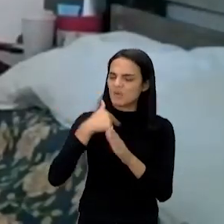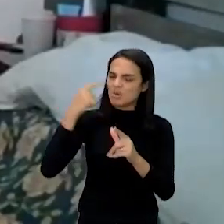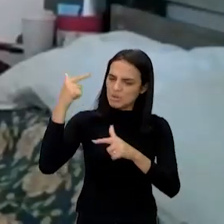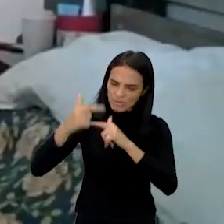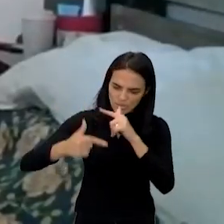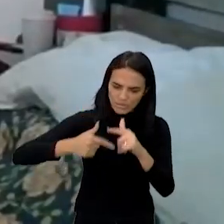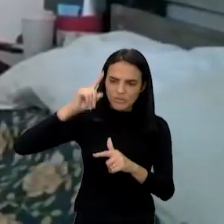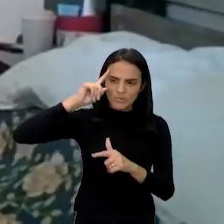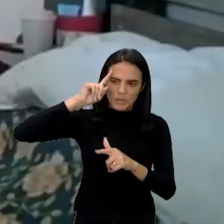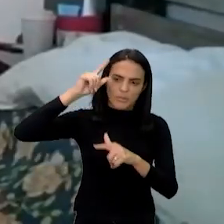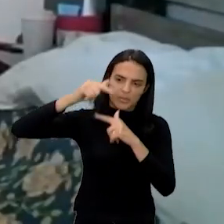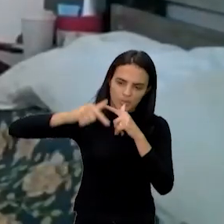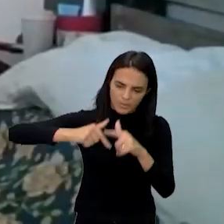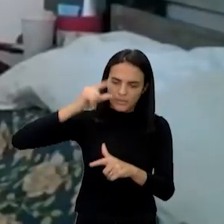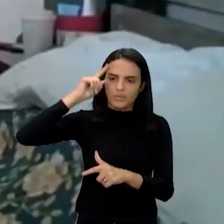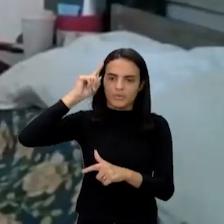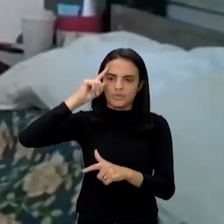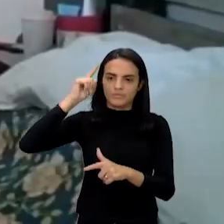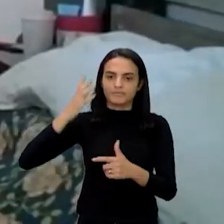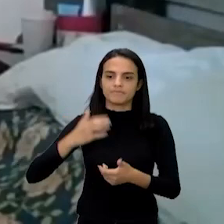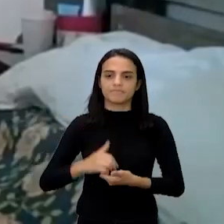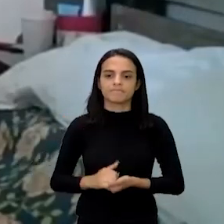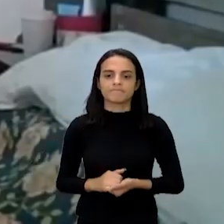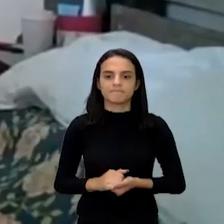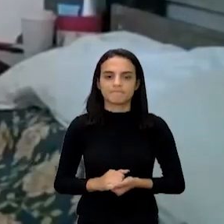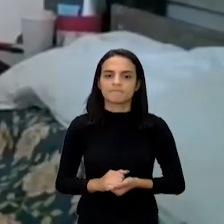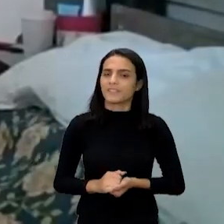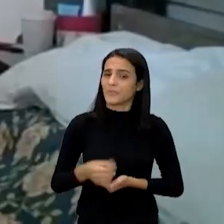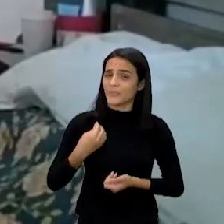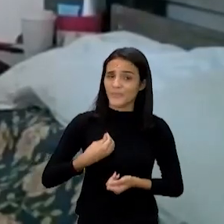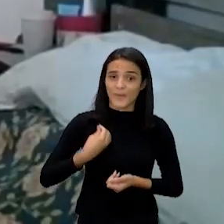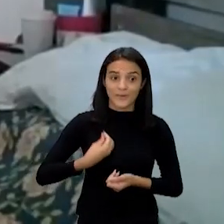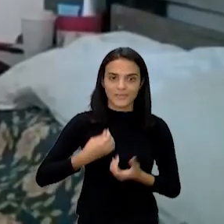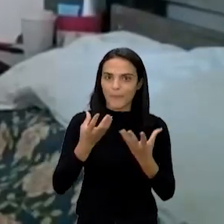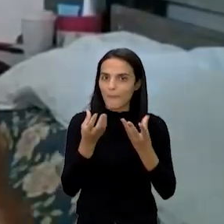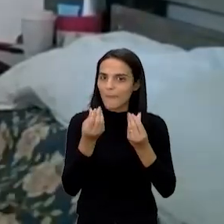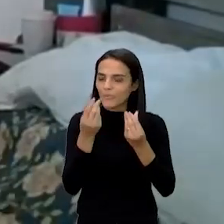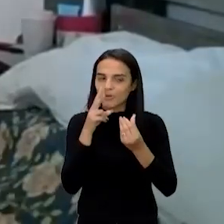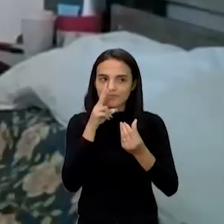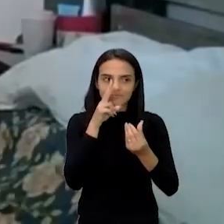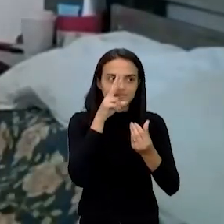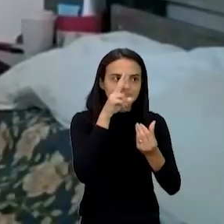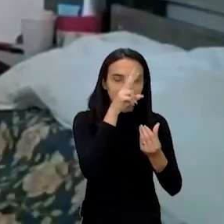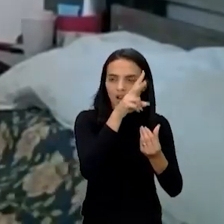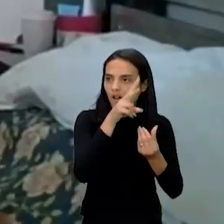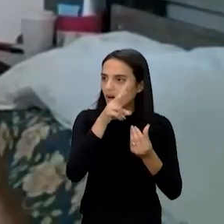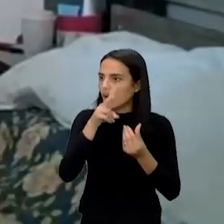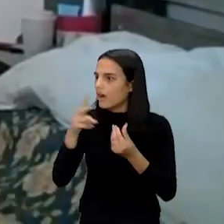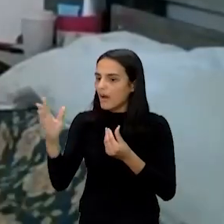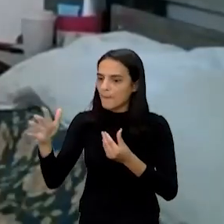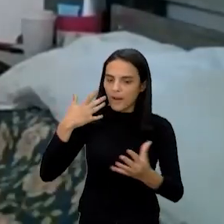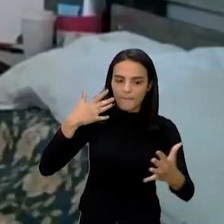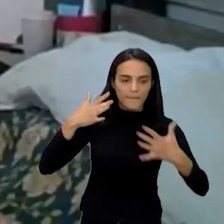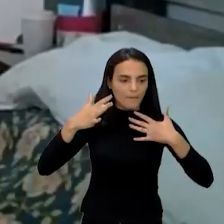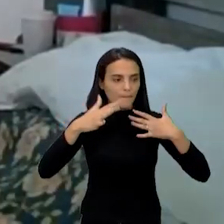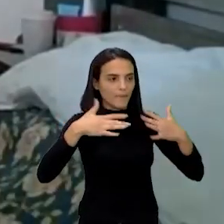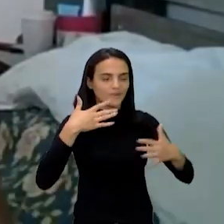dias, enfim, e é assim, né? É uma vida muito intensa, e lidar com essa intensidade, um